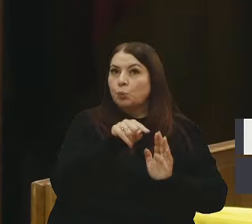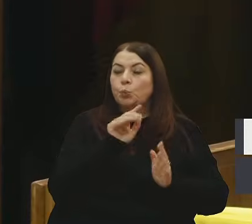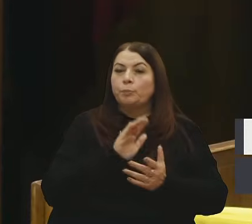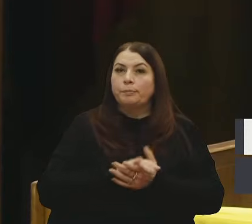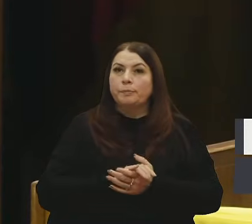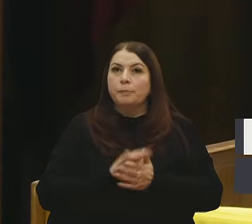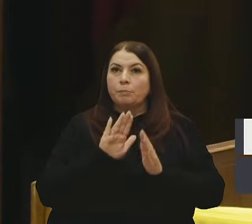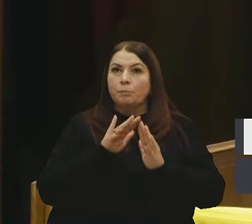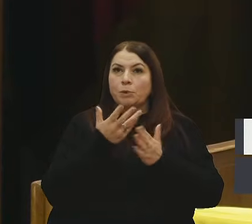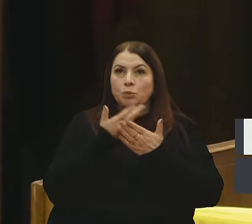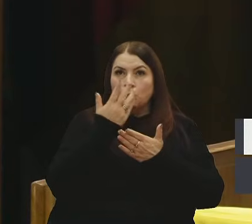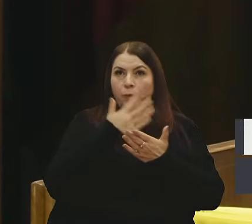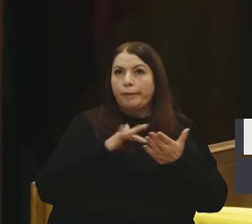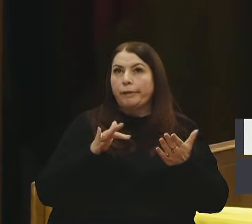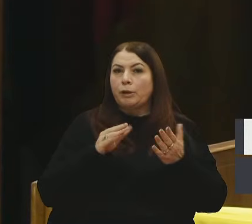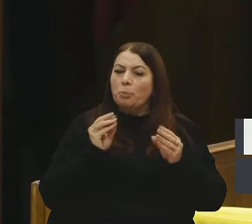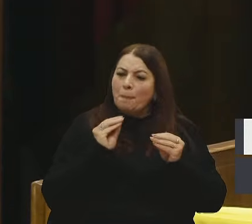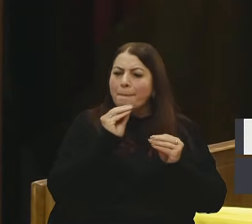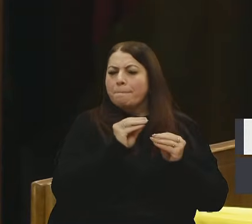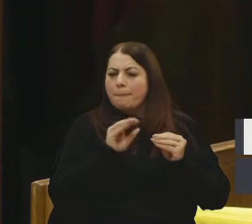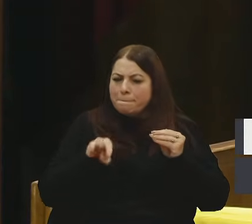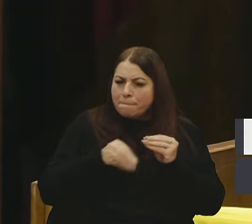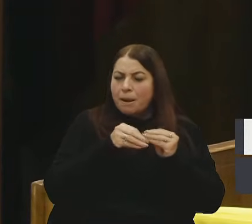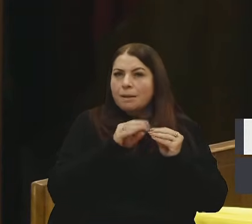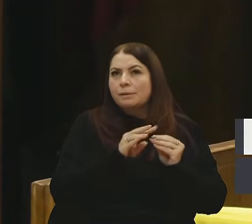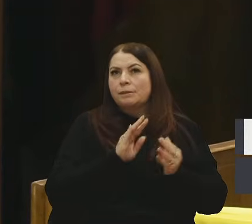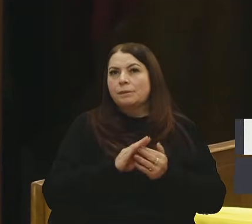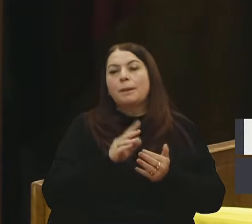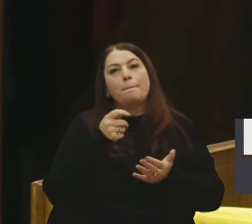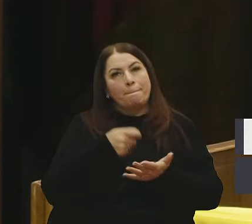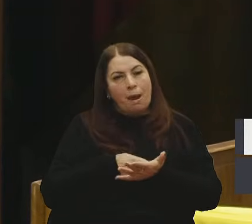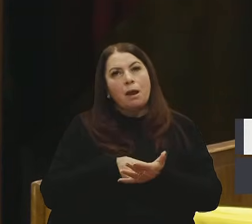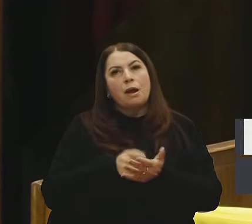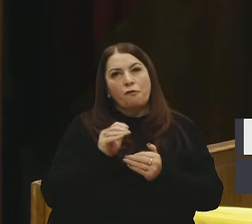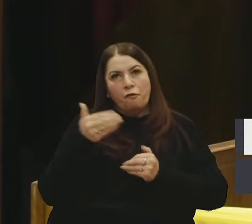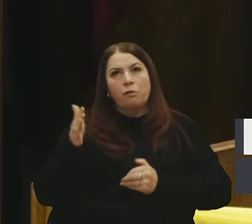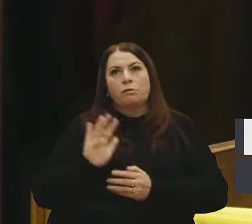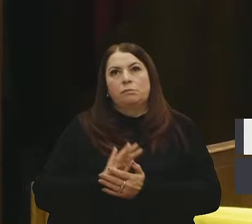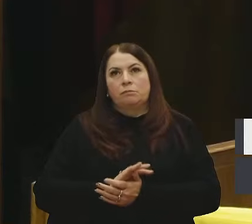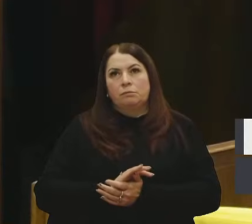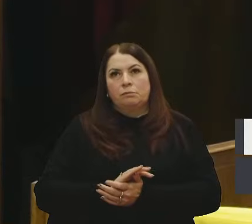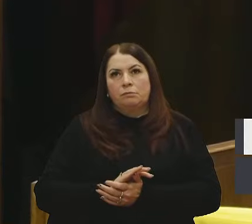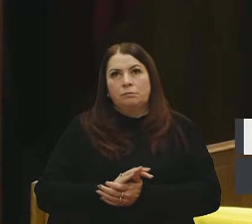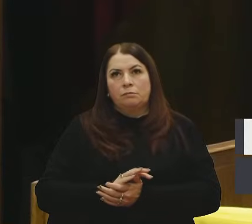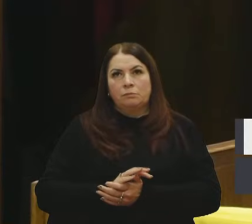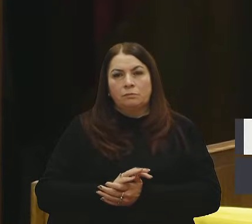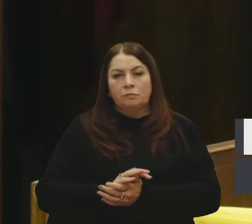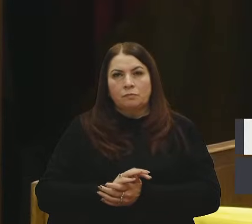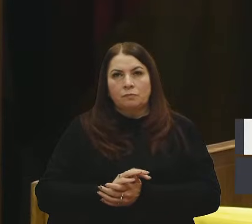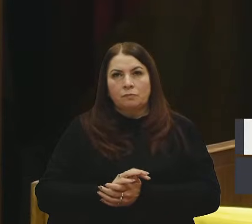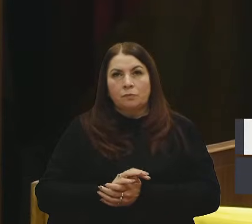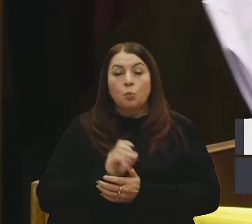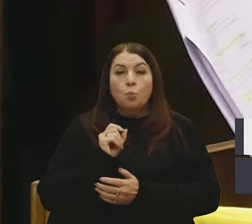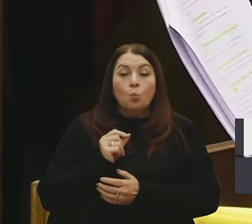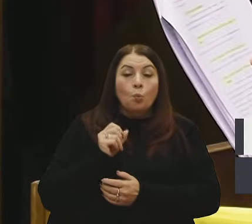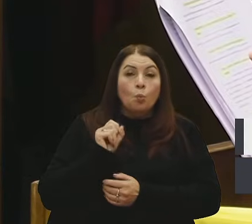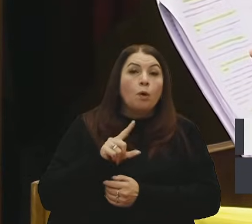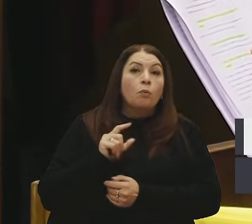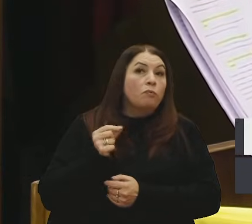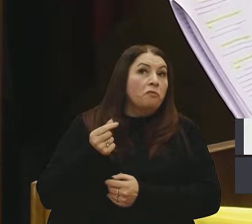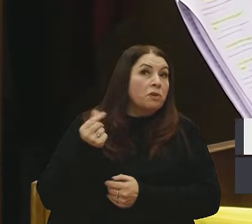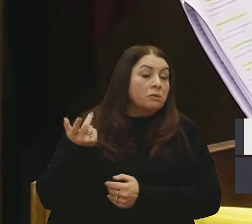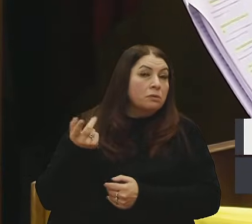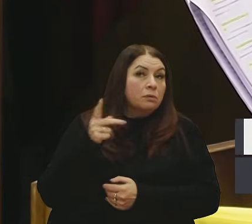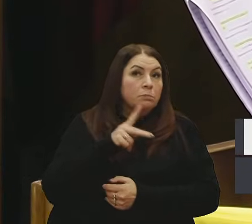uma escolinha, uma coisinha ali a mais, pago por fora. Ou seja, qual o valor